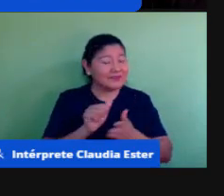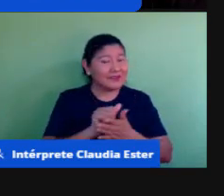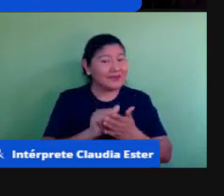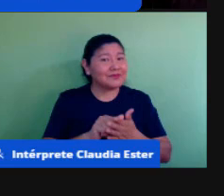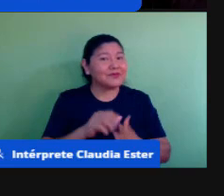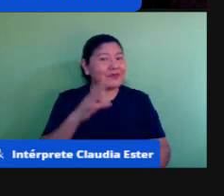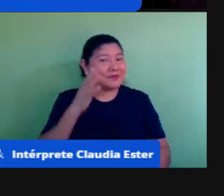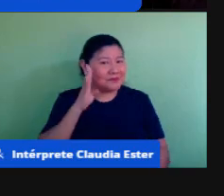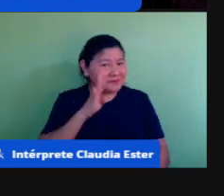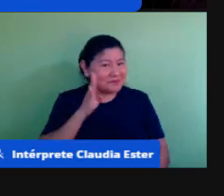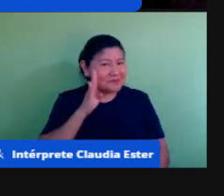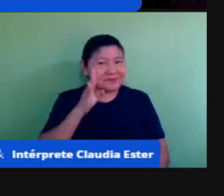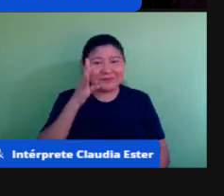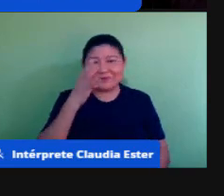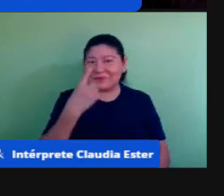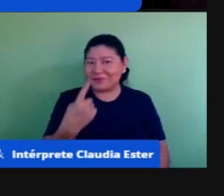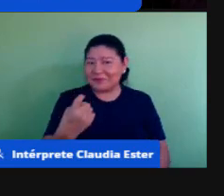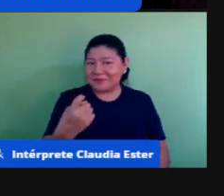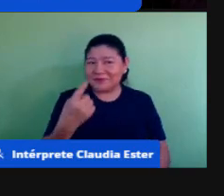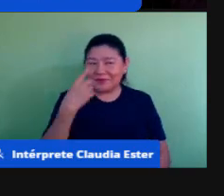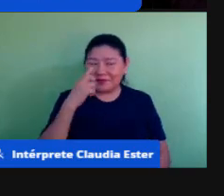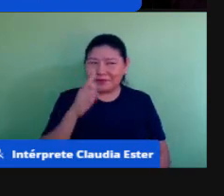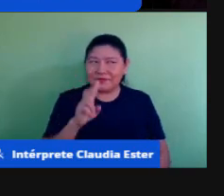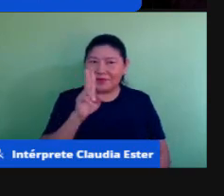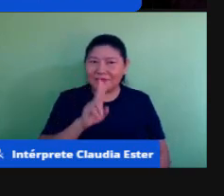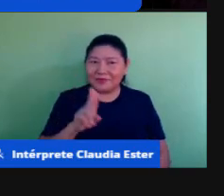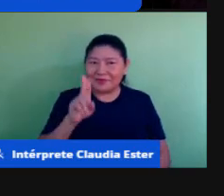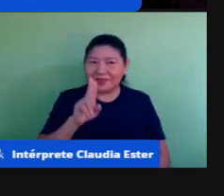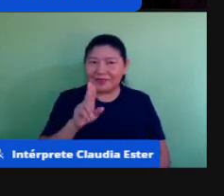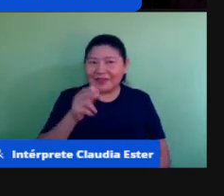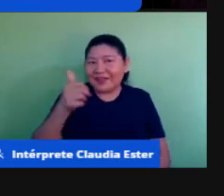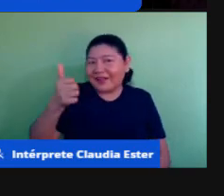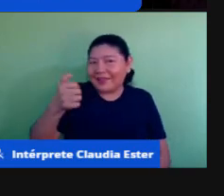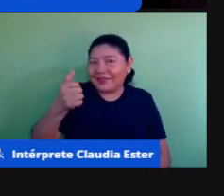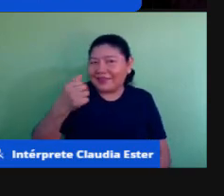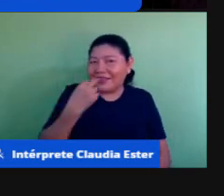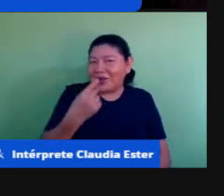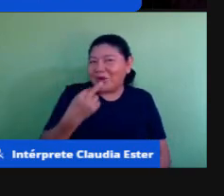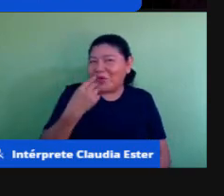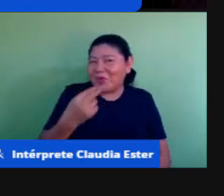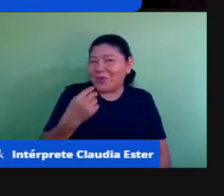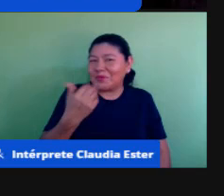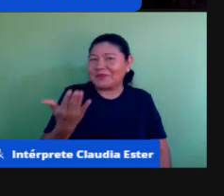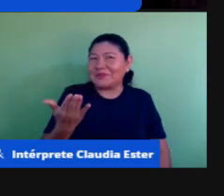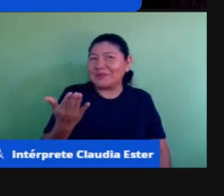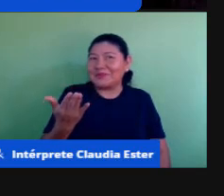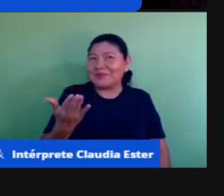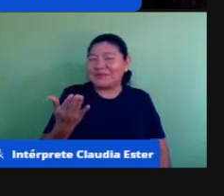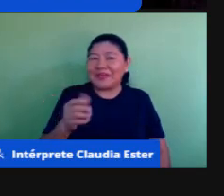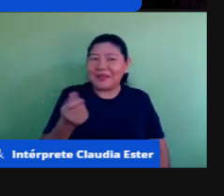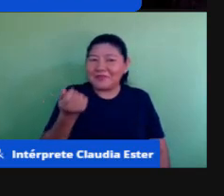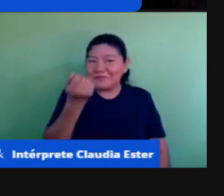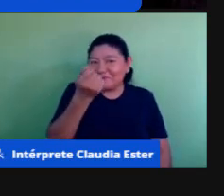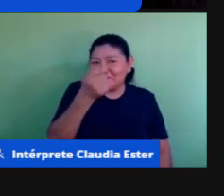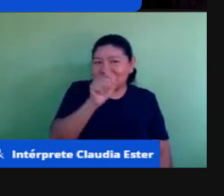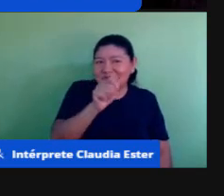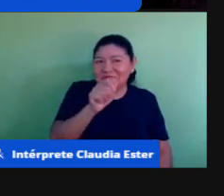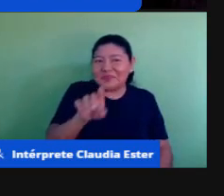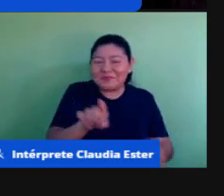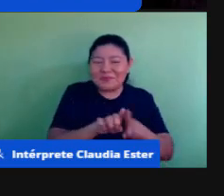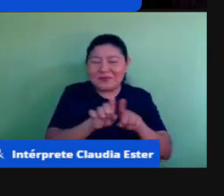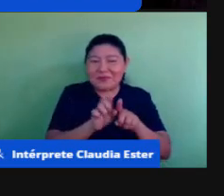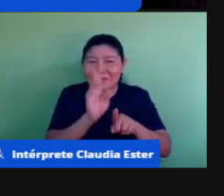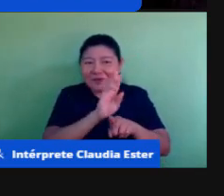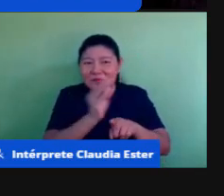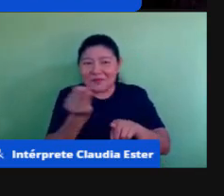porque lá você tem tipos de caneta que os alunos podem usar, você tem post-it que os alunos podem colocar o nome e puxar até onde